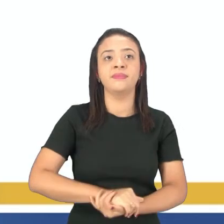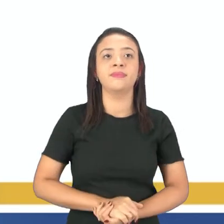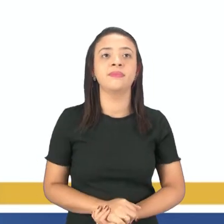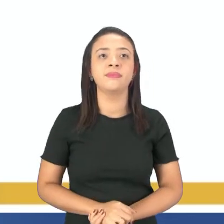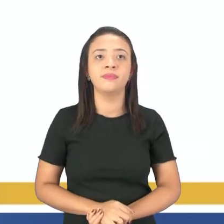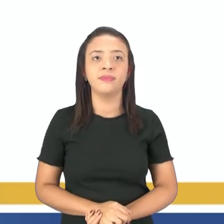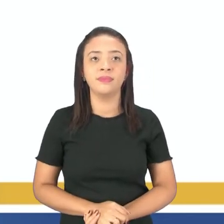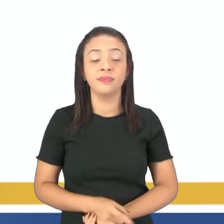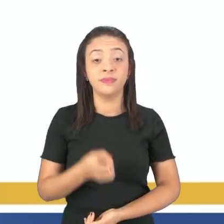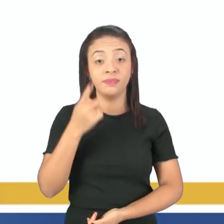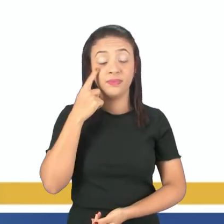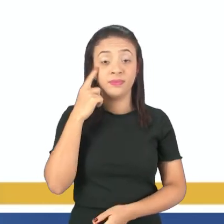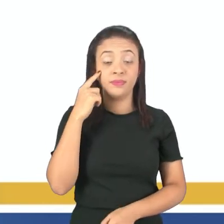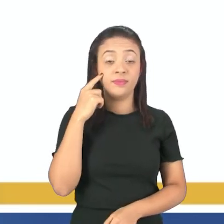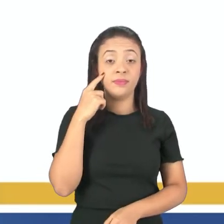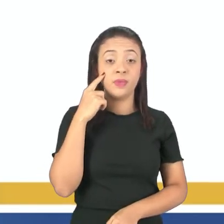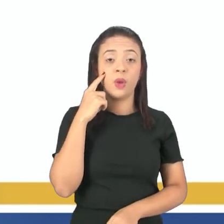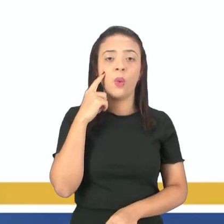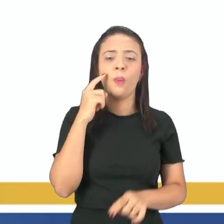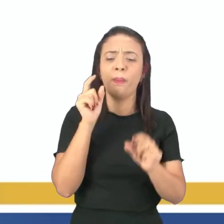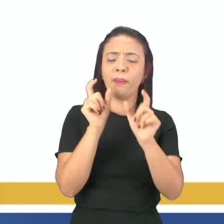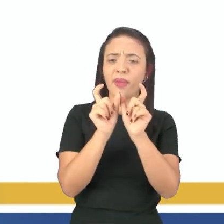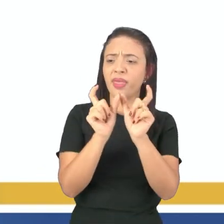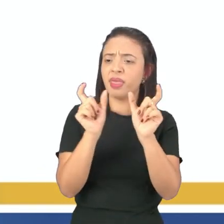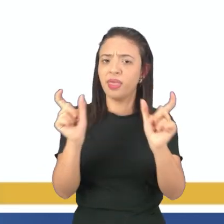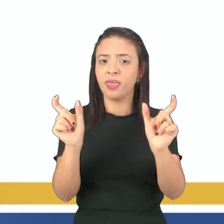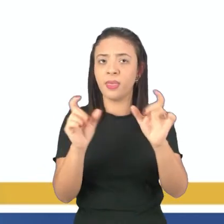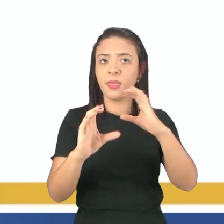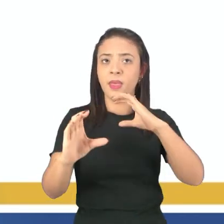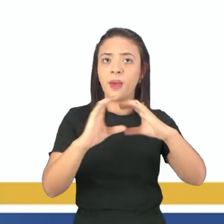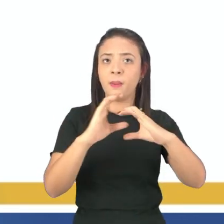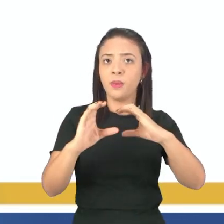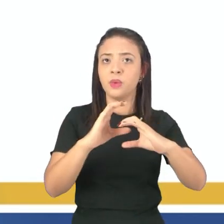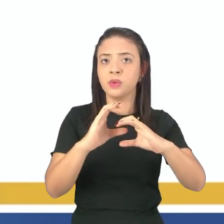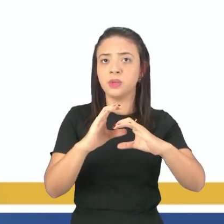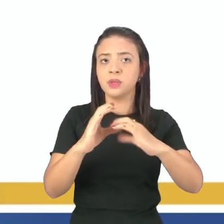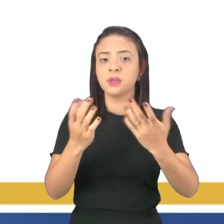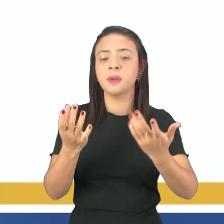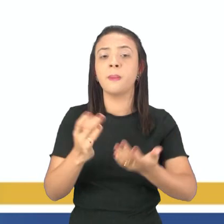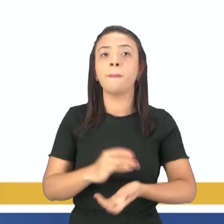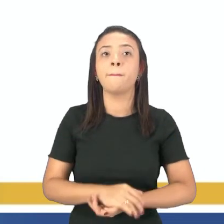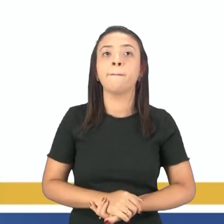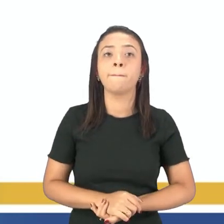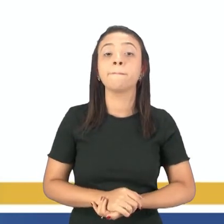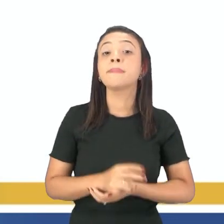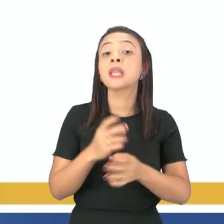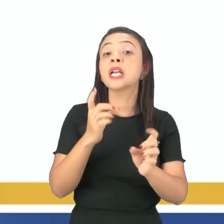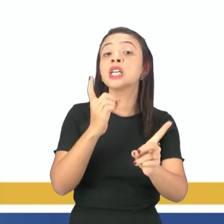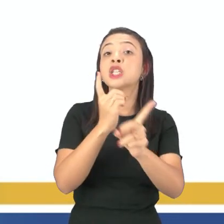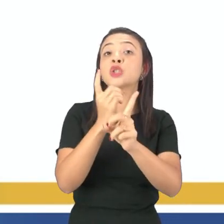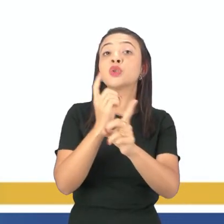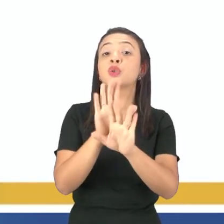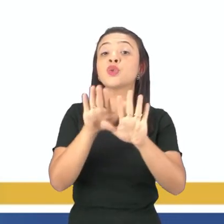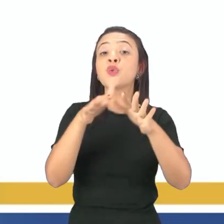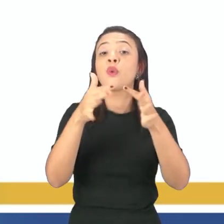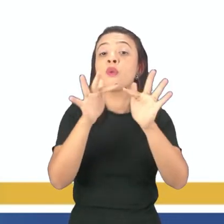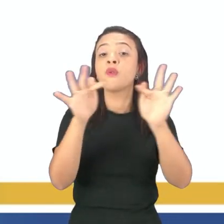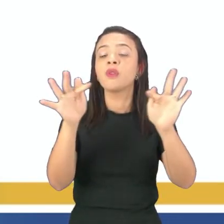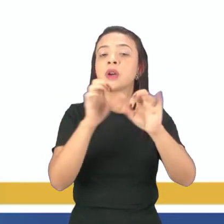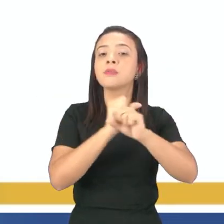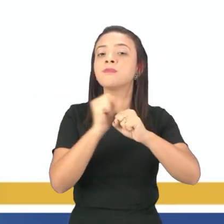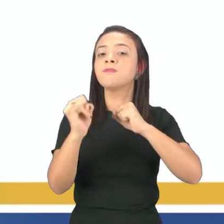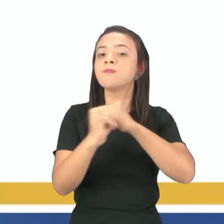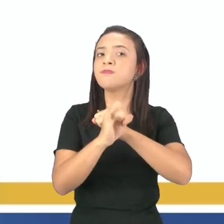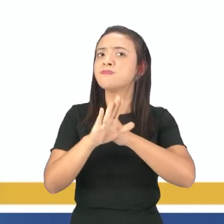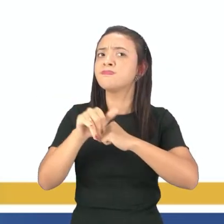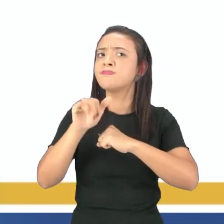Questão 2. Observe um trecho da música Someone Like You, da cantora Adele, e identifique qual das frases está na